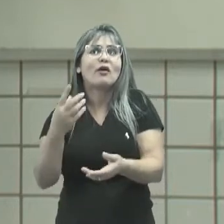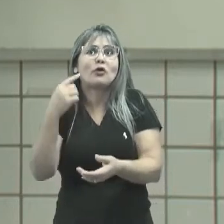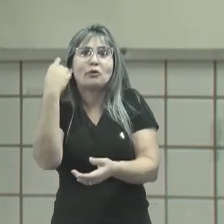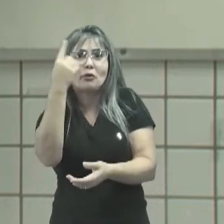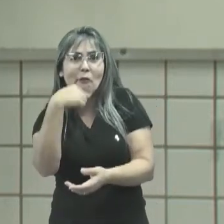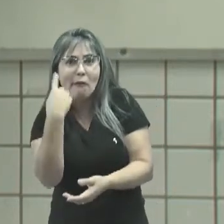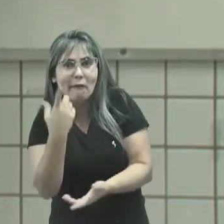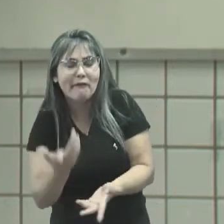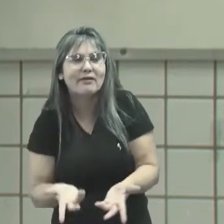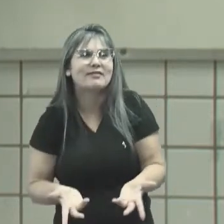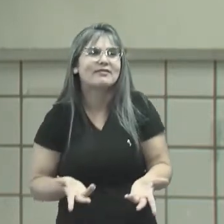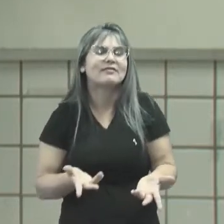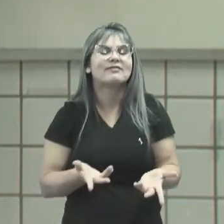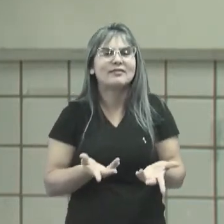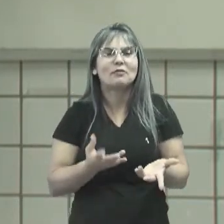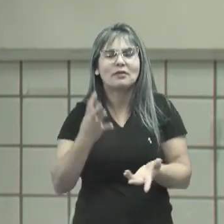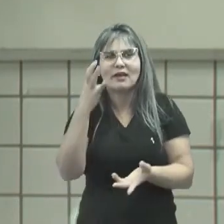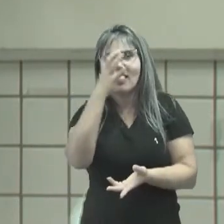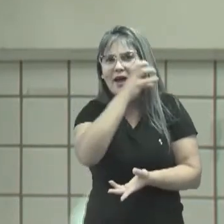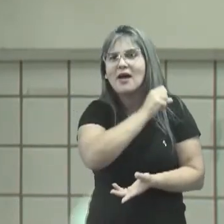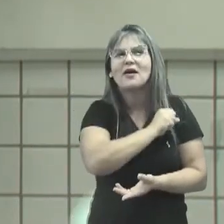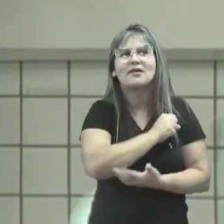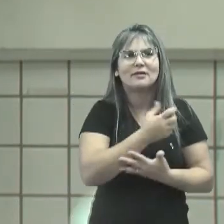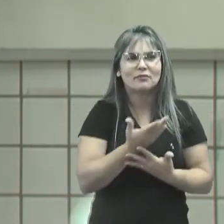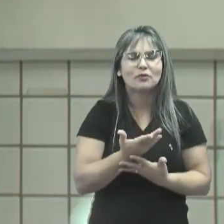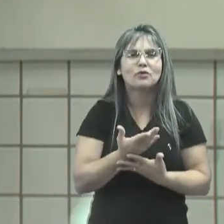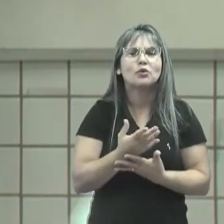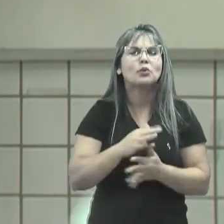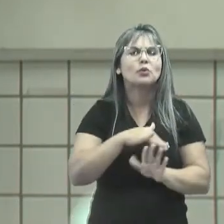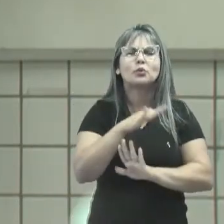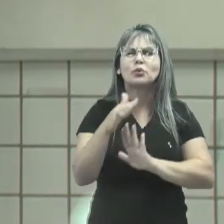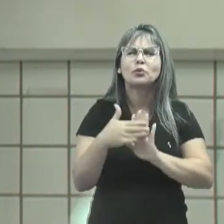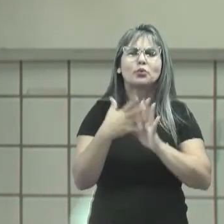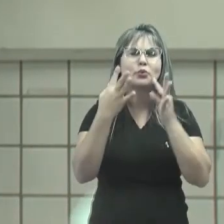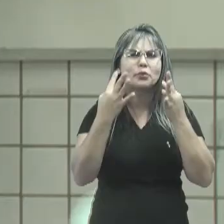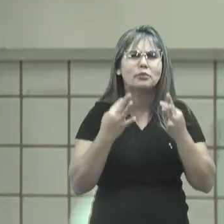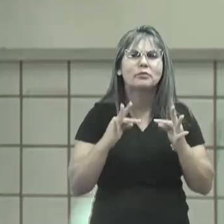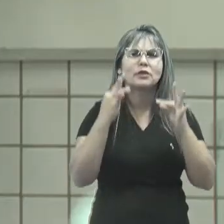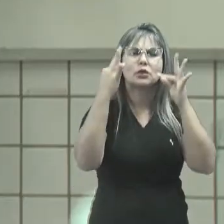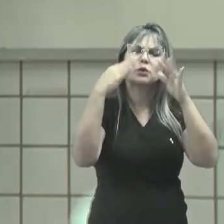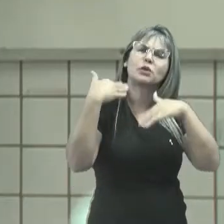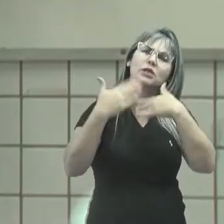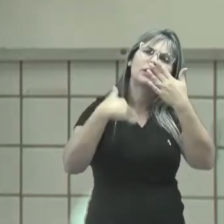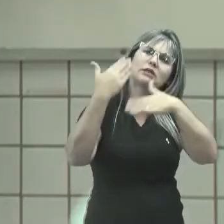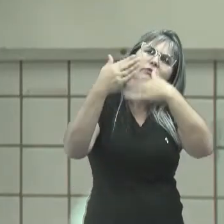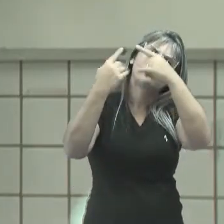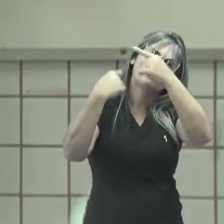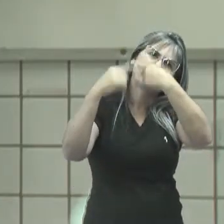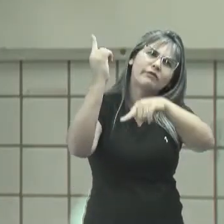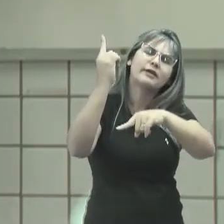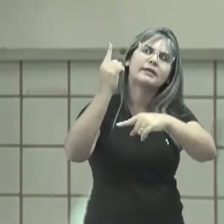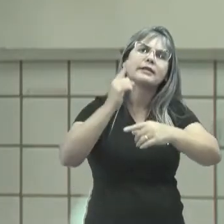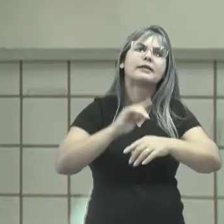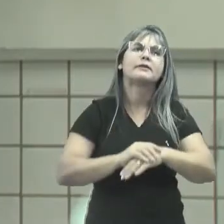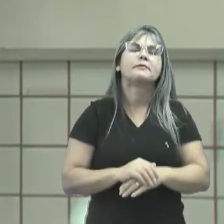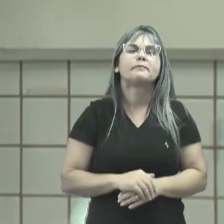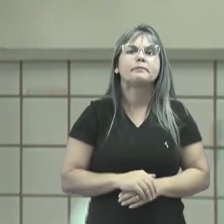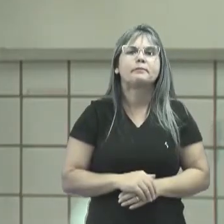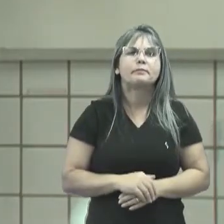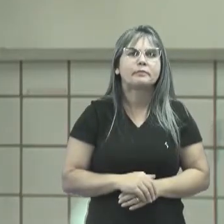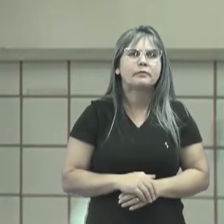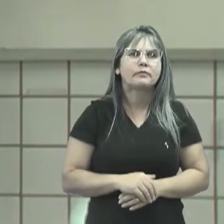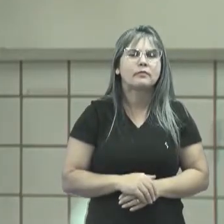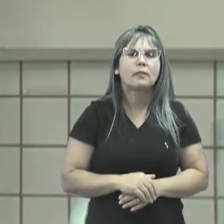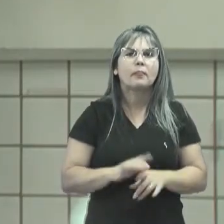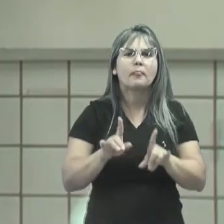a corrente elétrica e gerar ali um efeito maior nesse processamento de dados, né? E cada